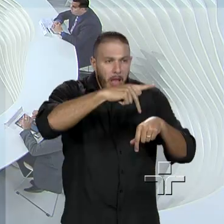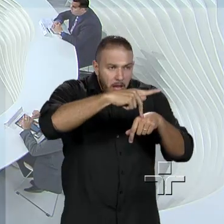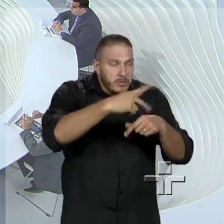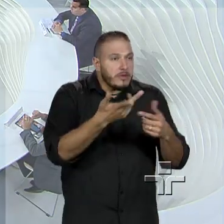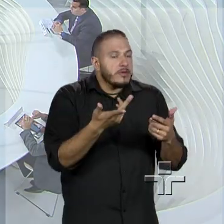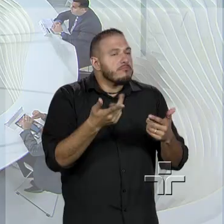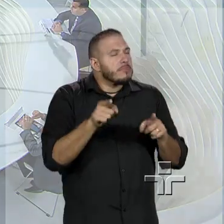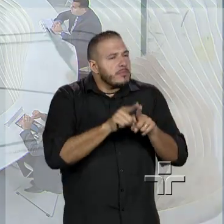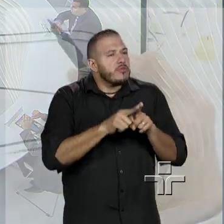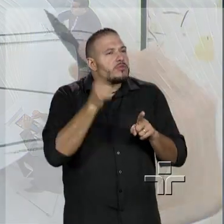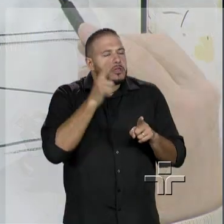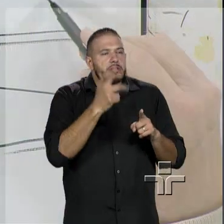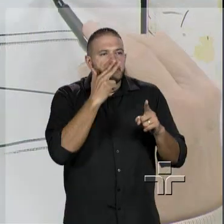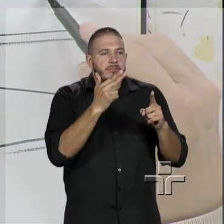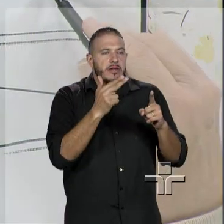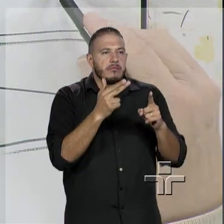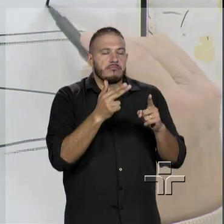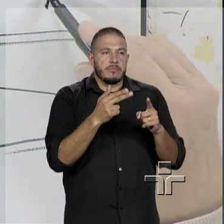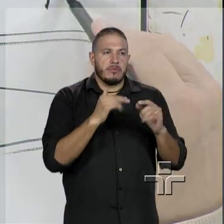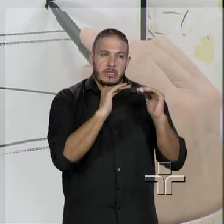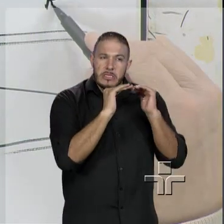uma certa estabilidade no câmbio